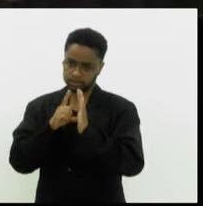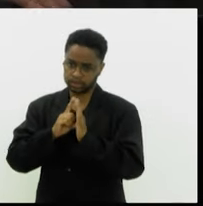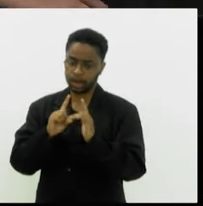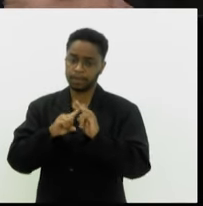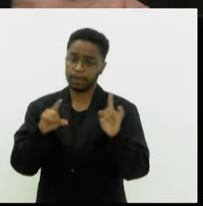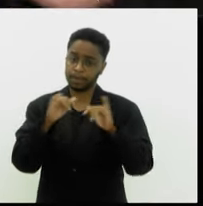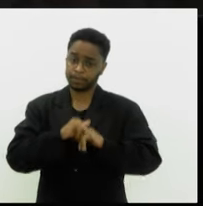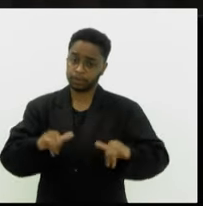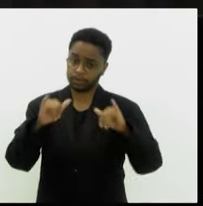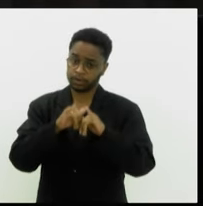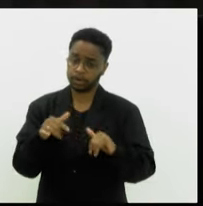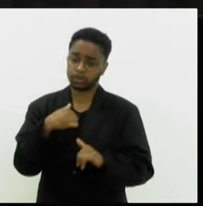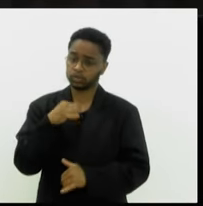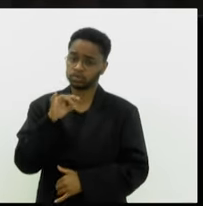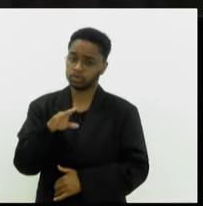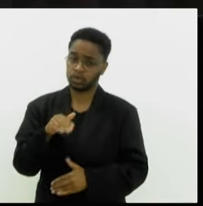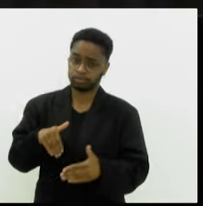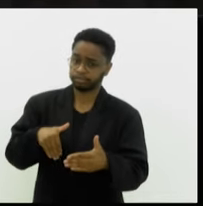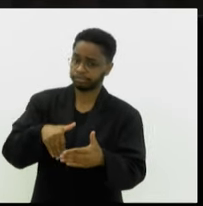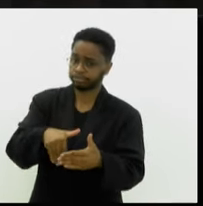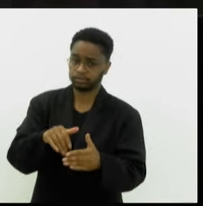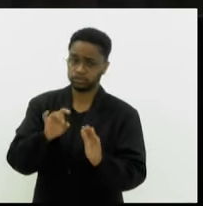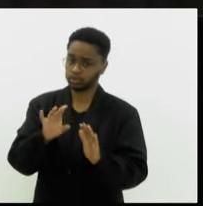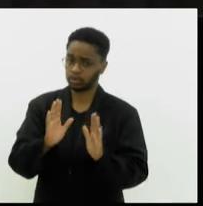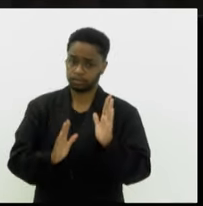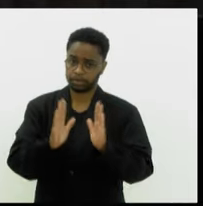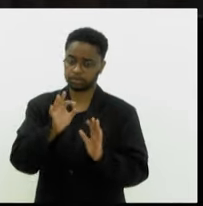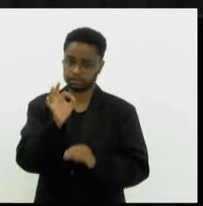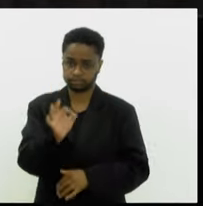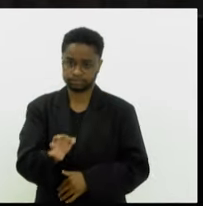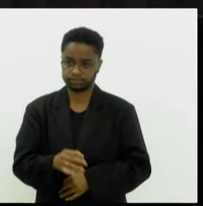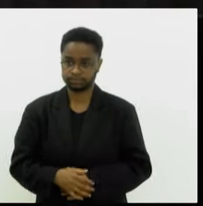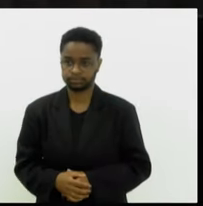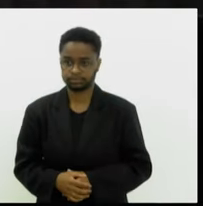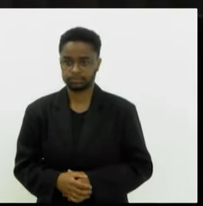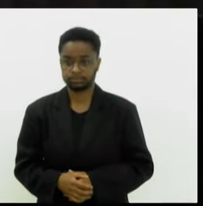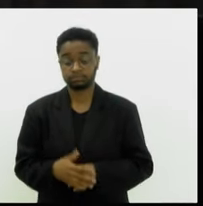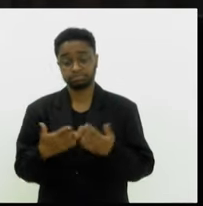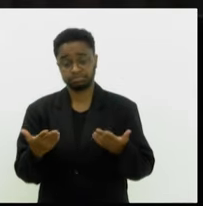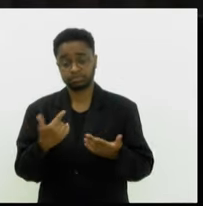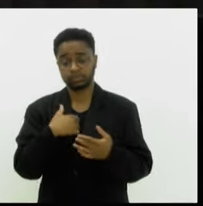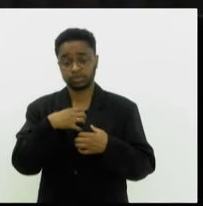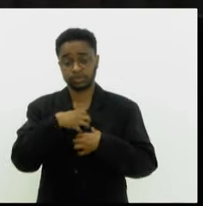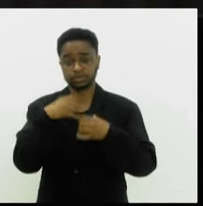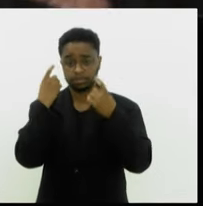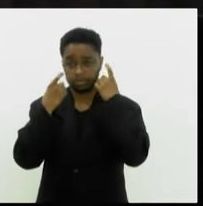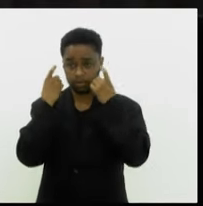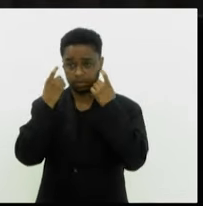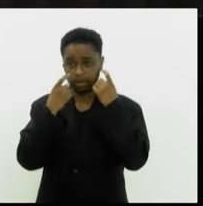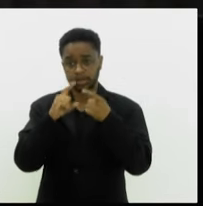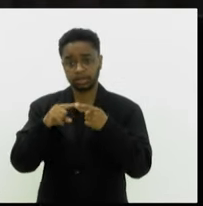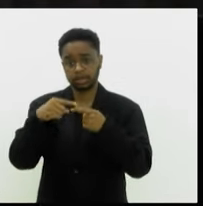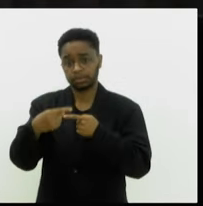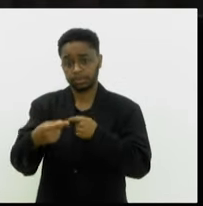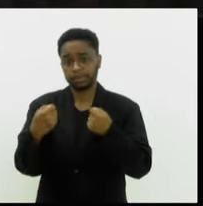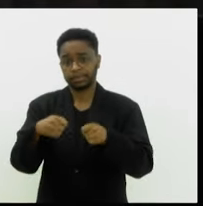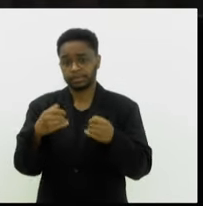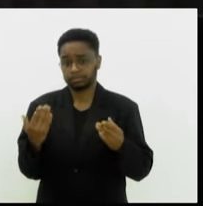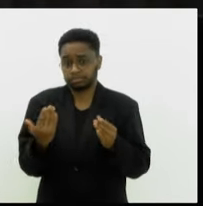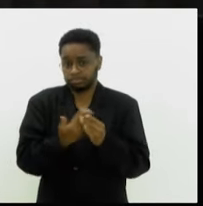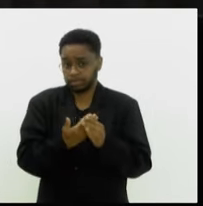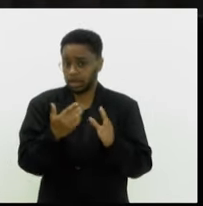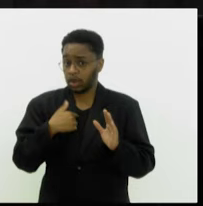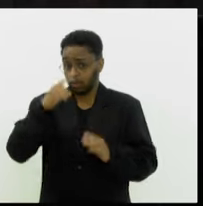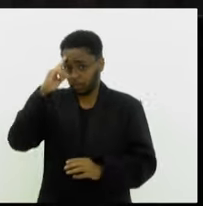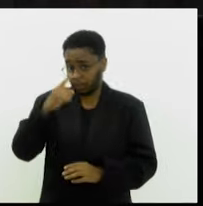vou fazer quando chegar a época certa. Então eu fico preocupado que você depois tenha que responder por isso. Eu não estou